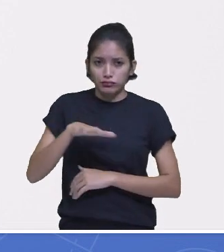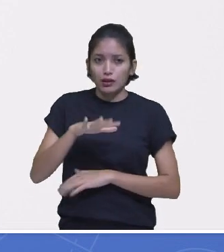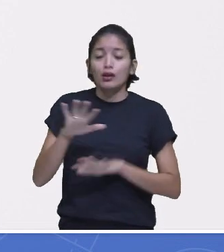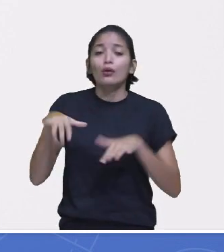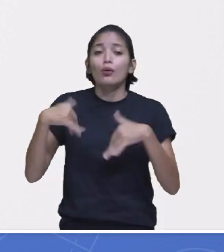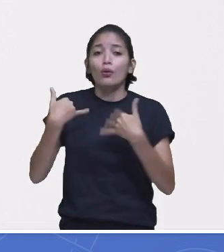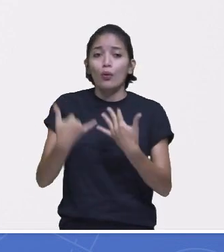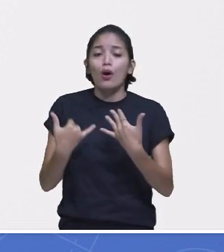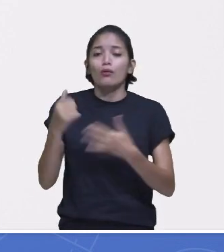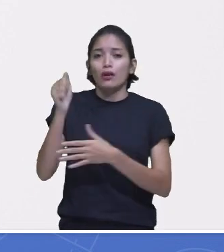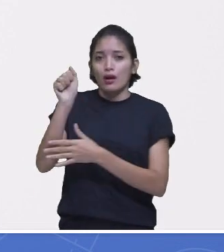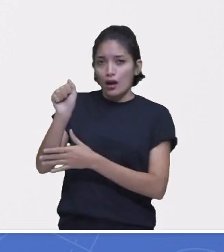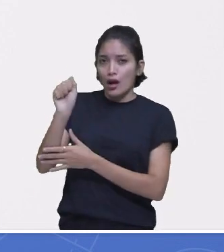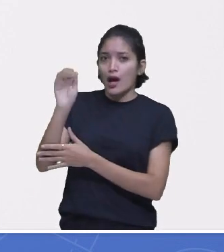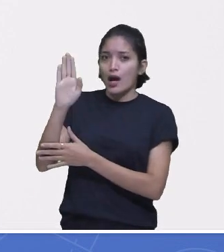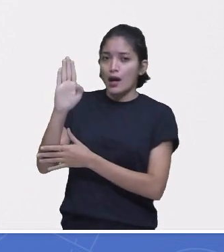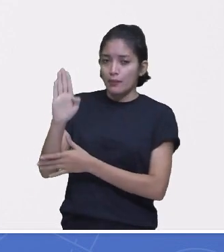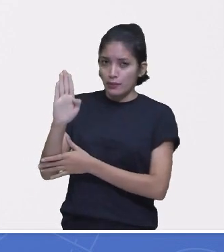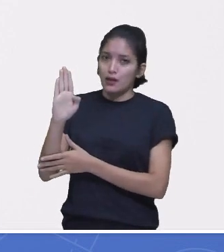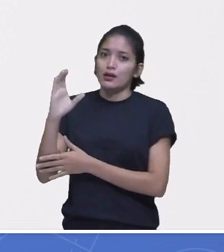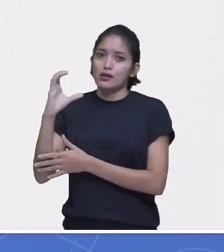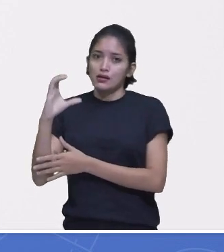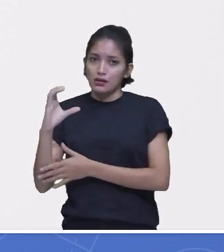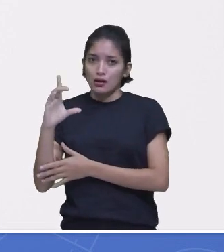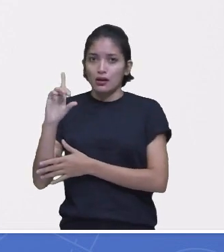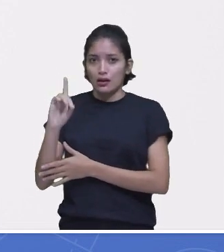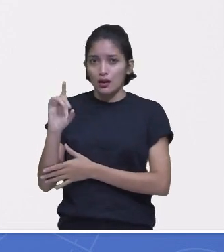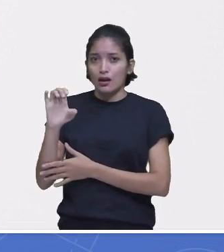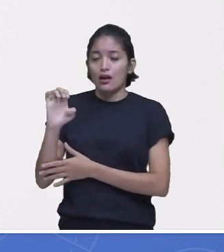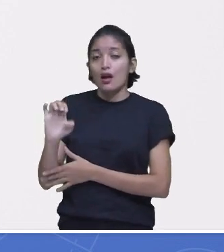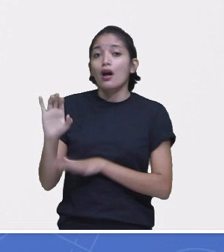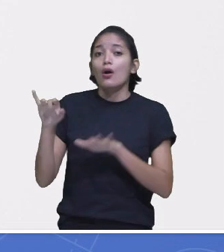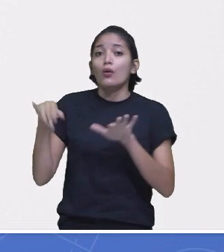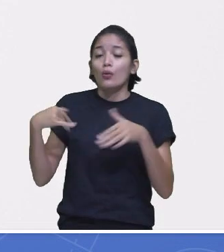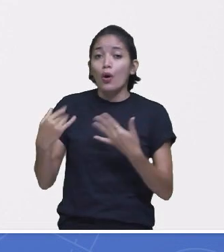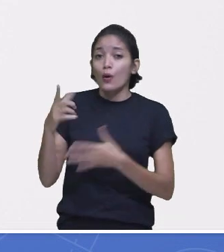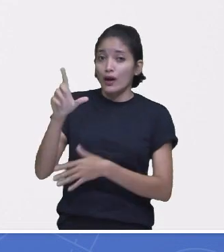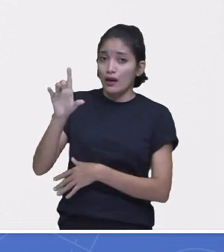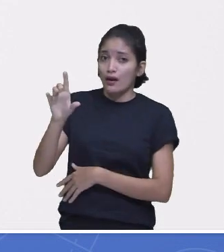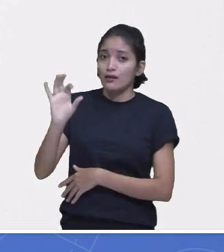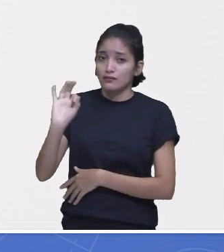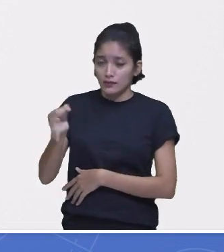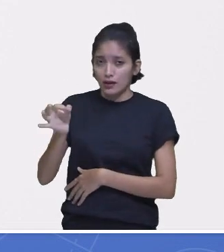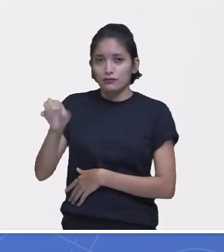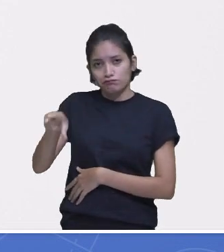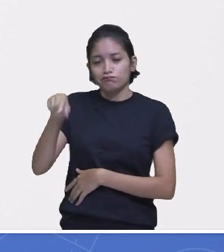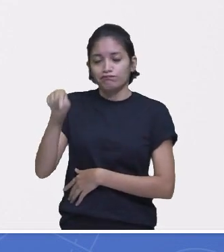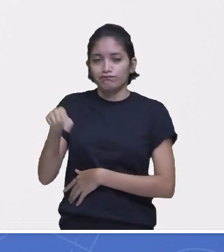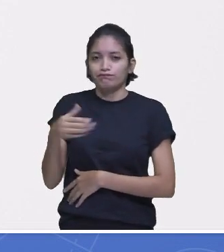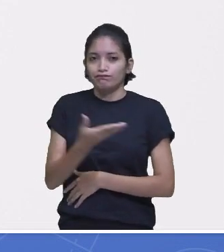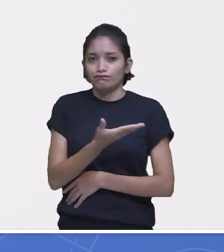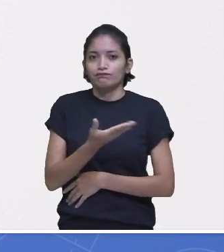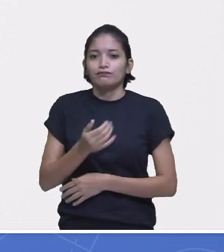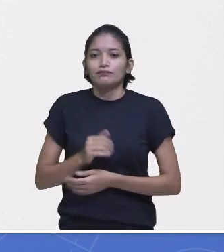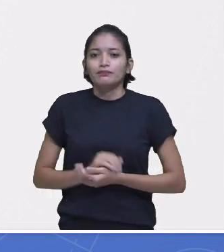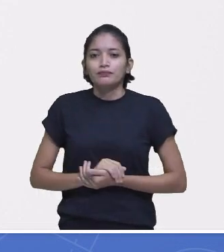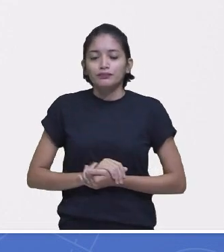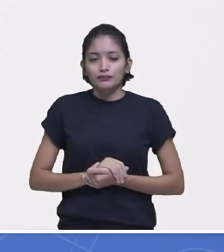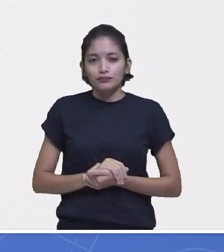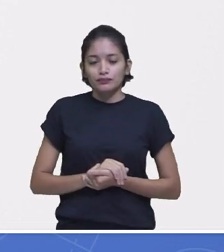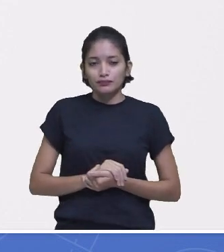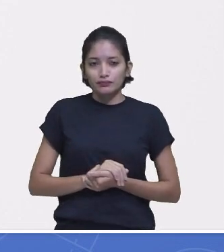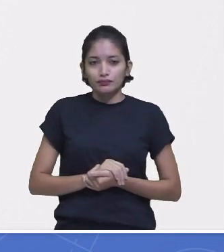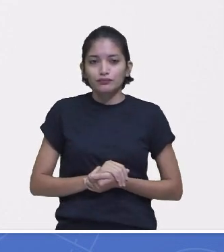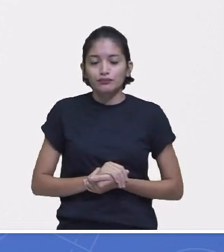o letra A, osteoblastos, letra B, osteoclastos, letra C, osteócitos, letra